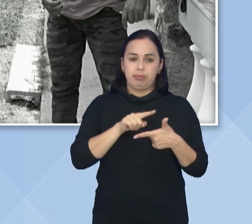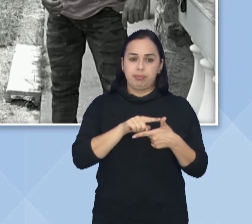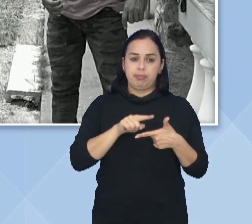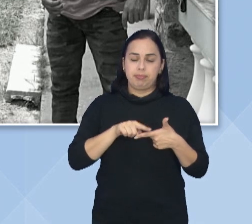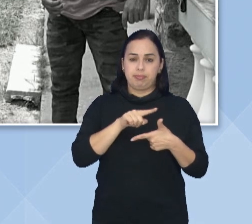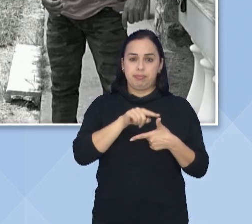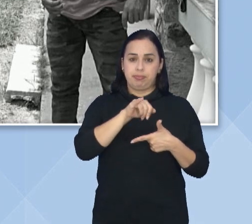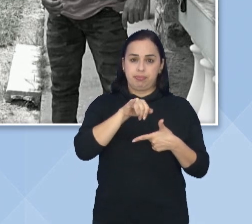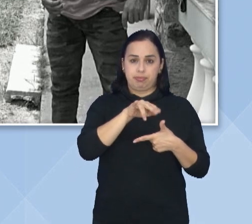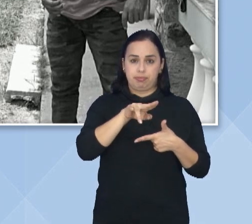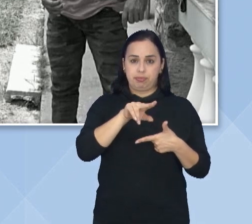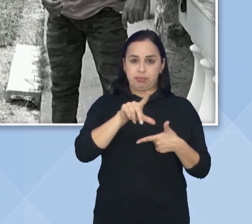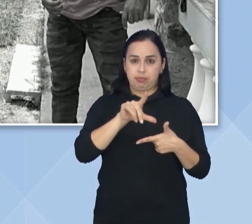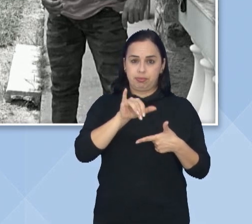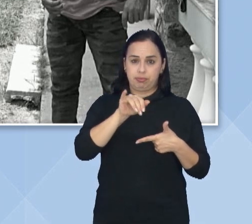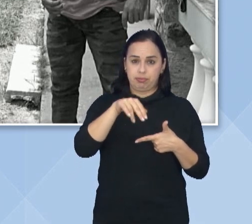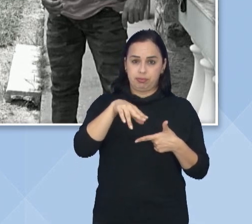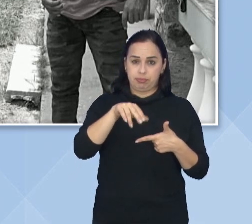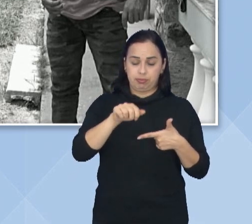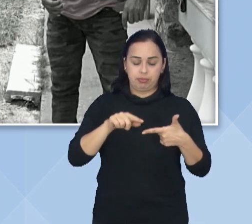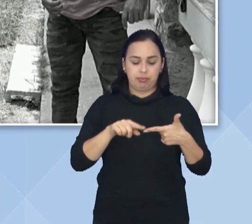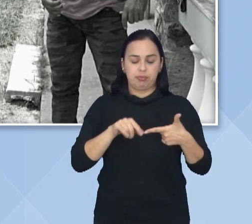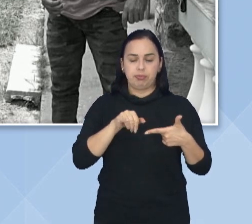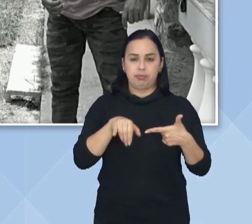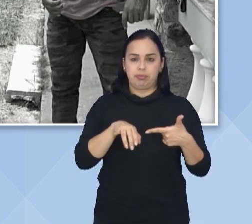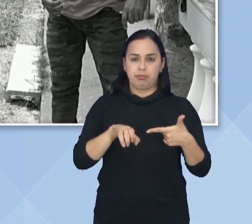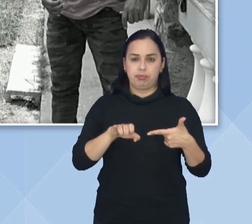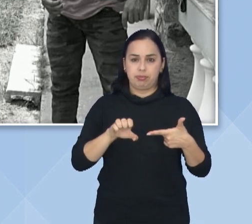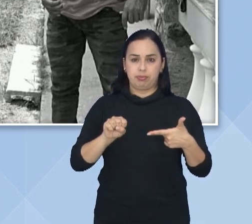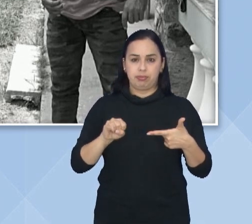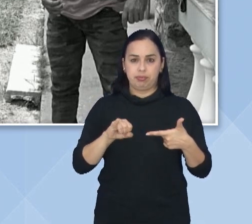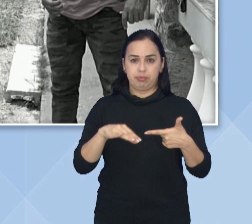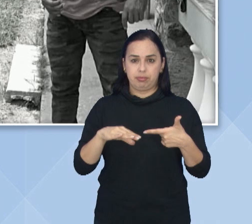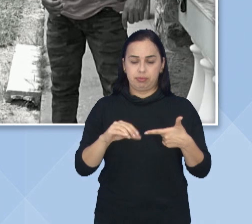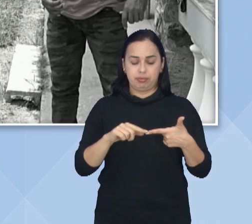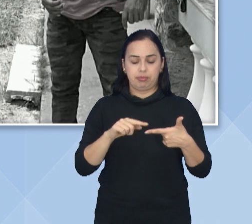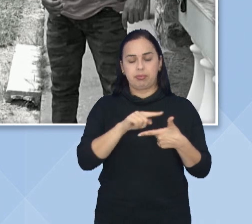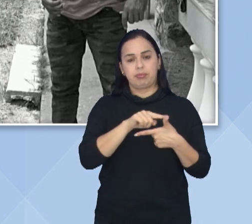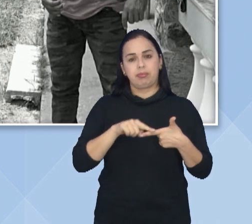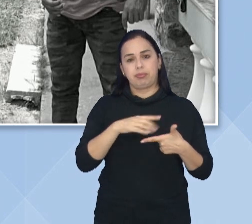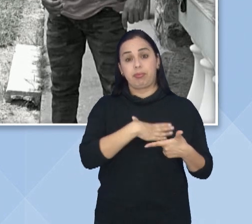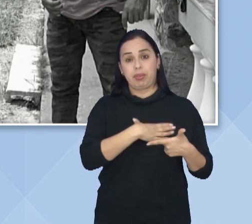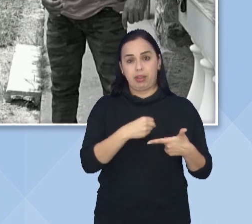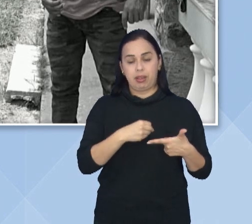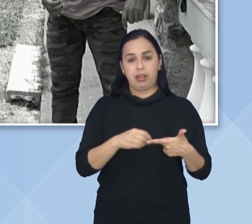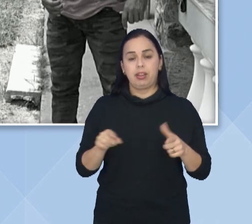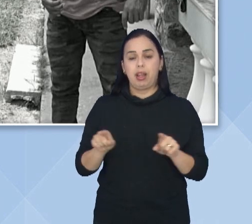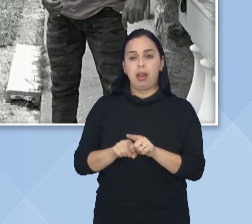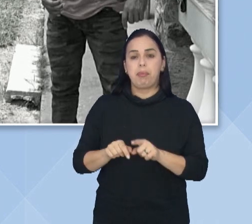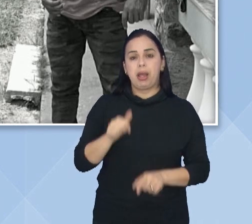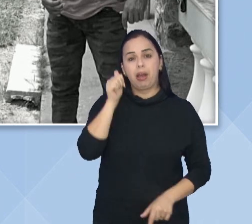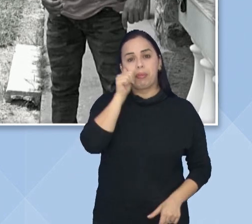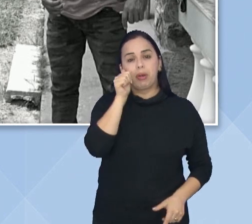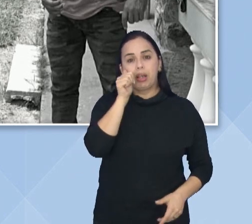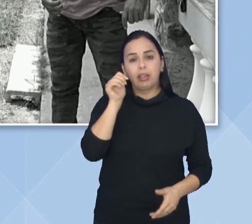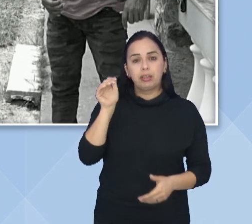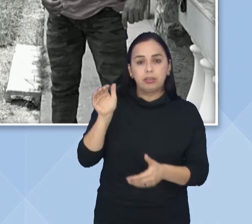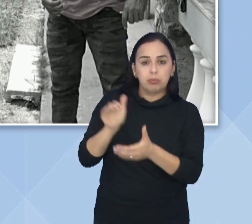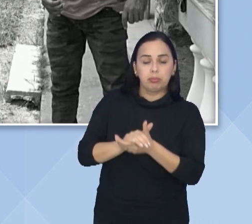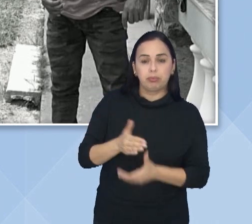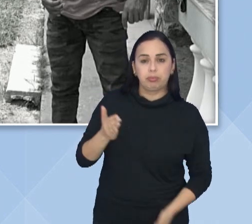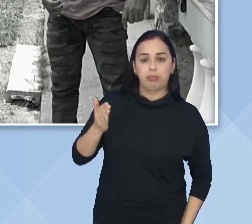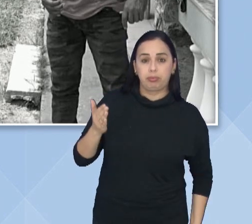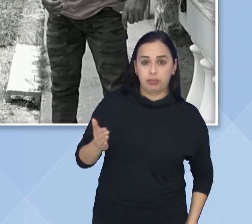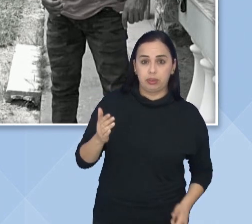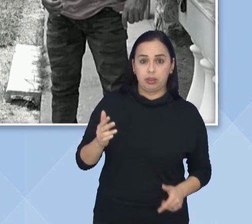a Juliana e a Jéssica, e também registrada sua companheira Rosa, companheira de luta. Além